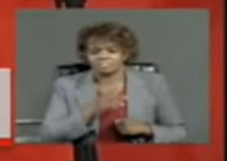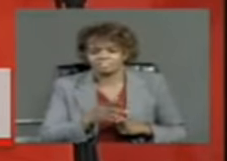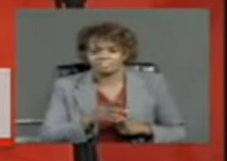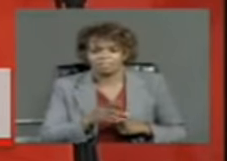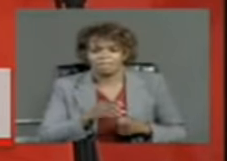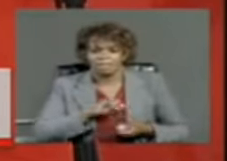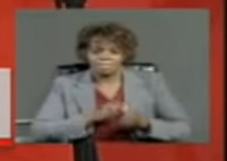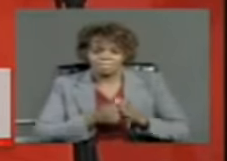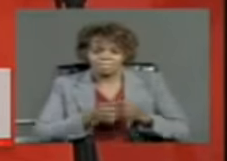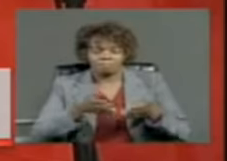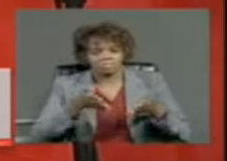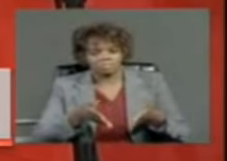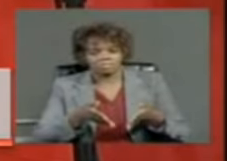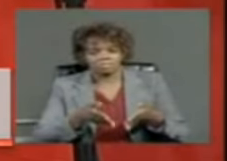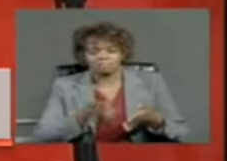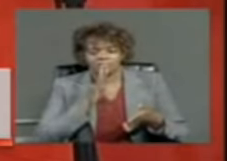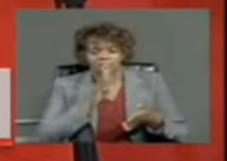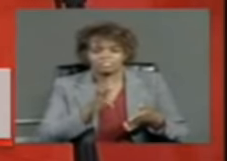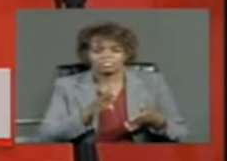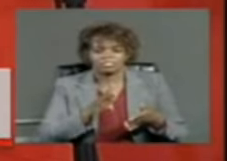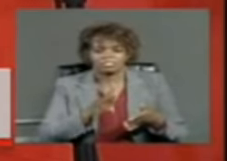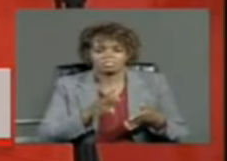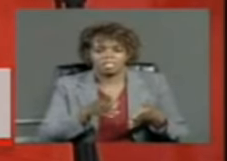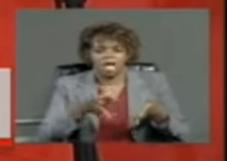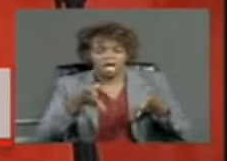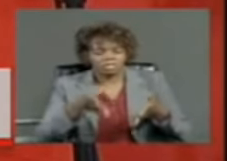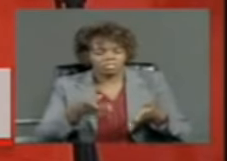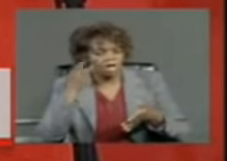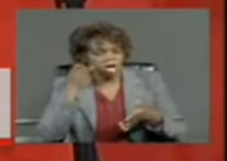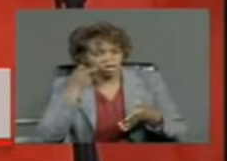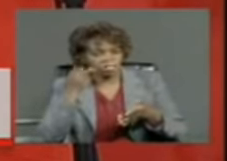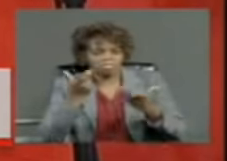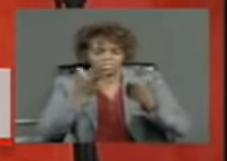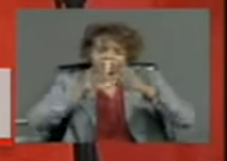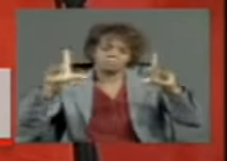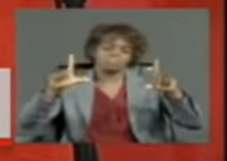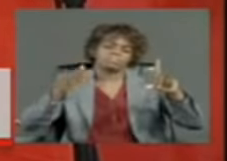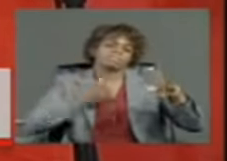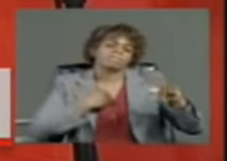tem regras. E as regras dizem que